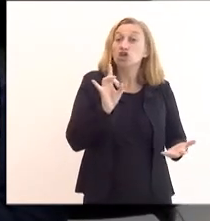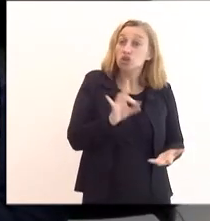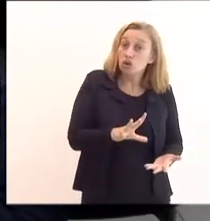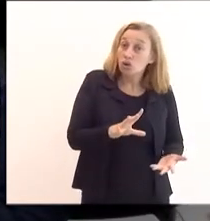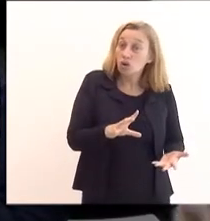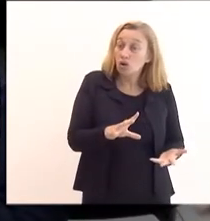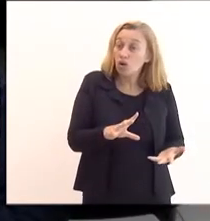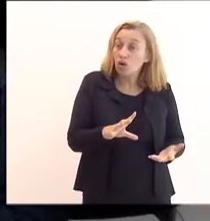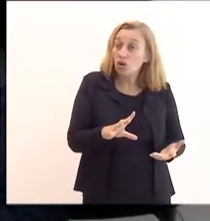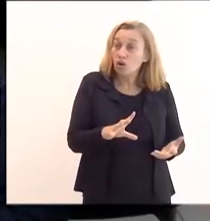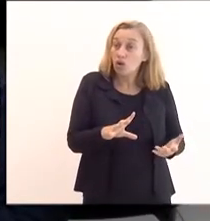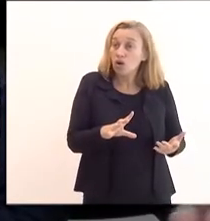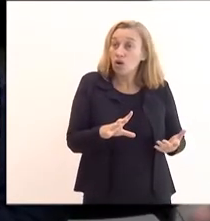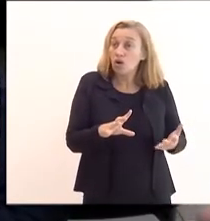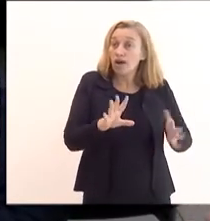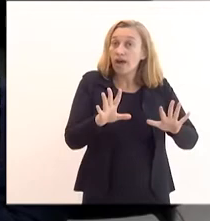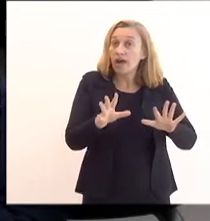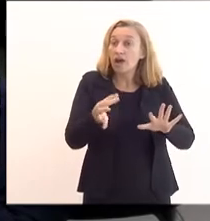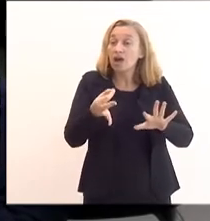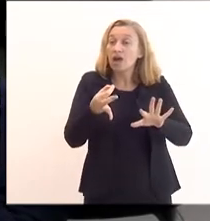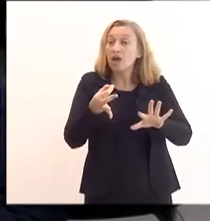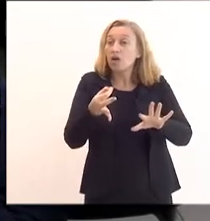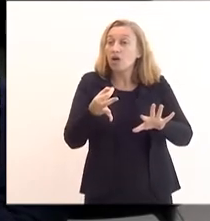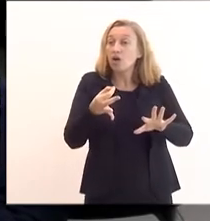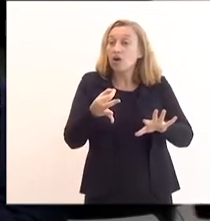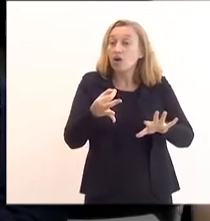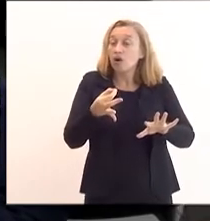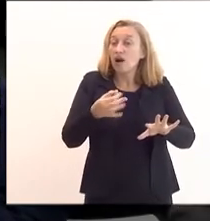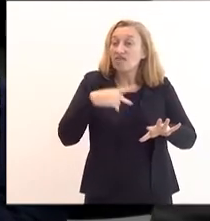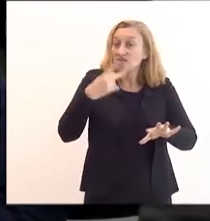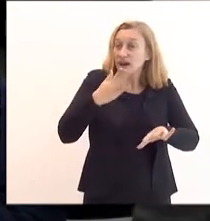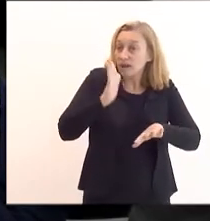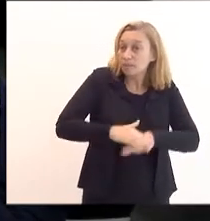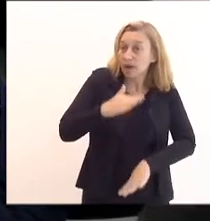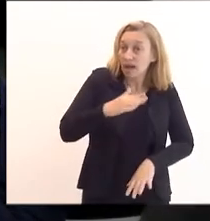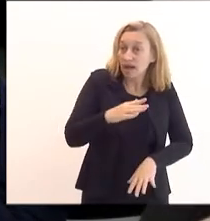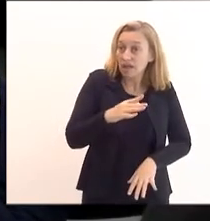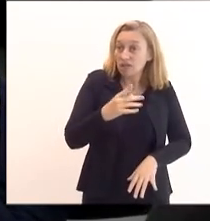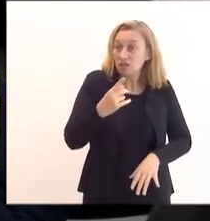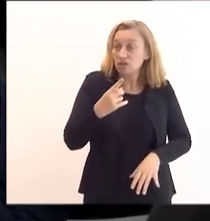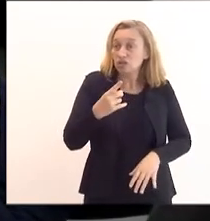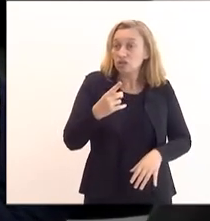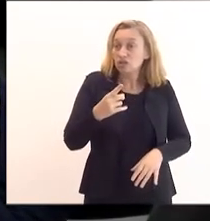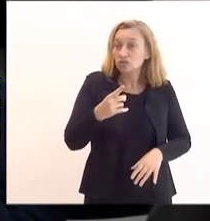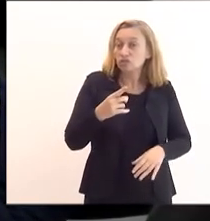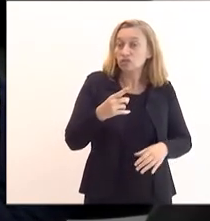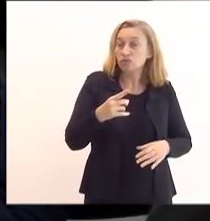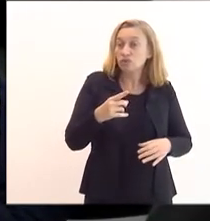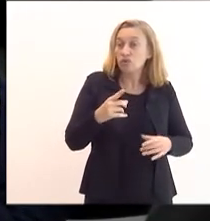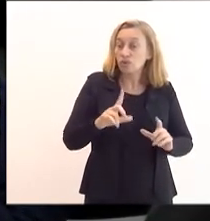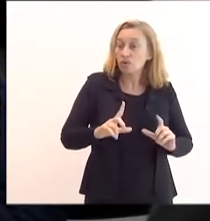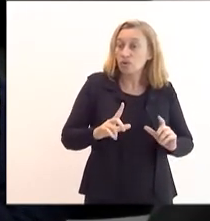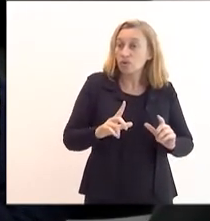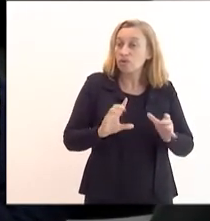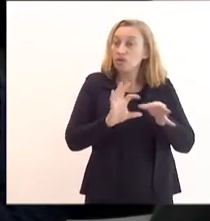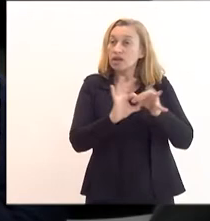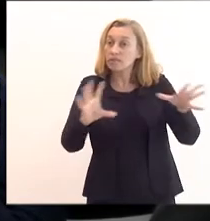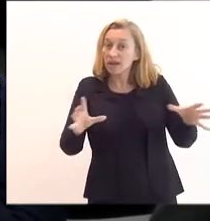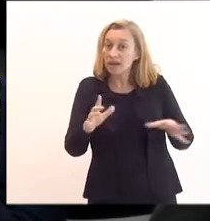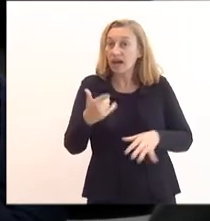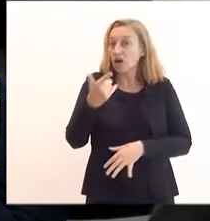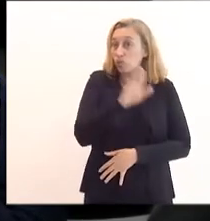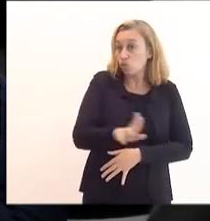ensejo. É um argumento a mais para, quando submeter as autoridades federais para eventual liberação do